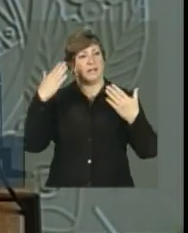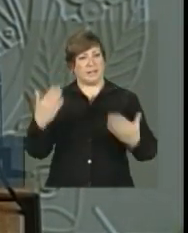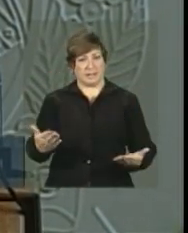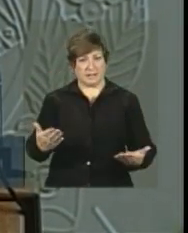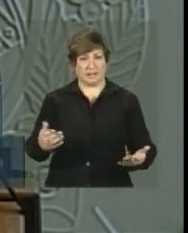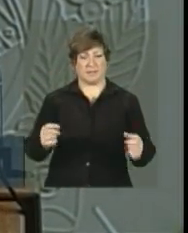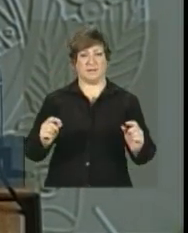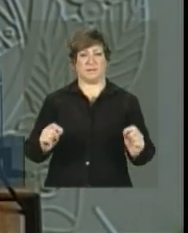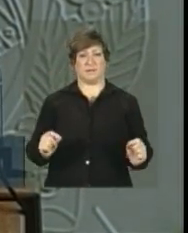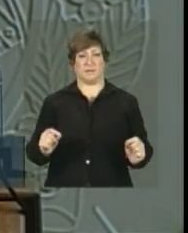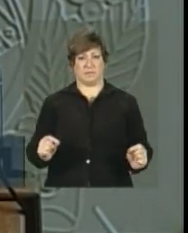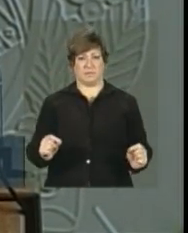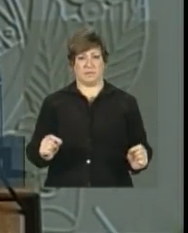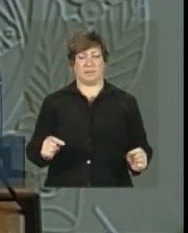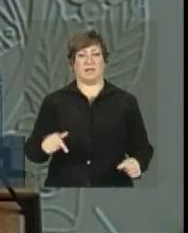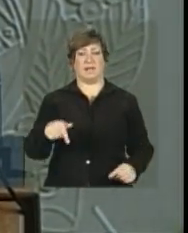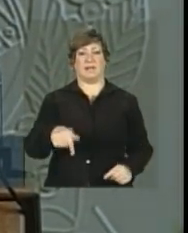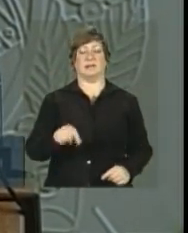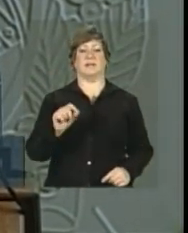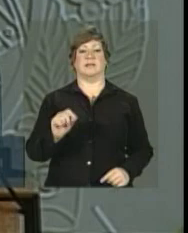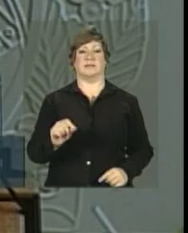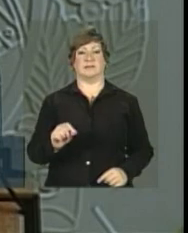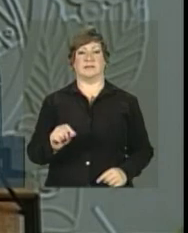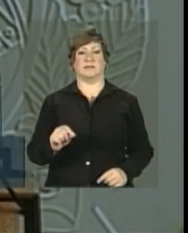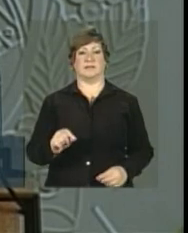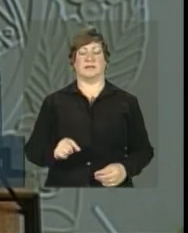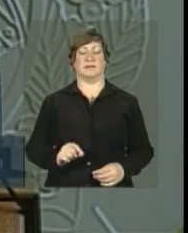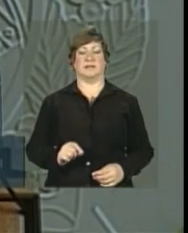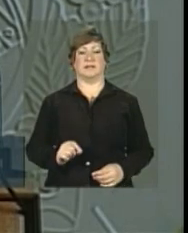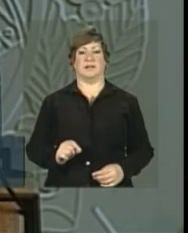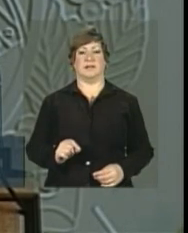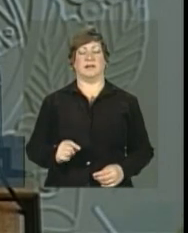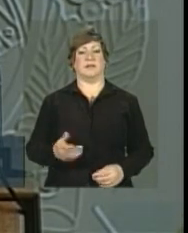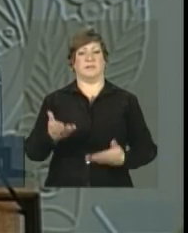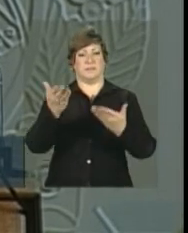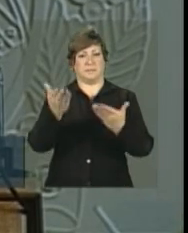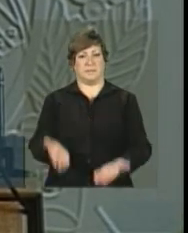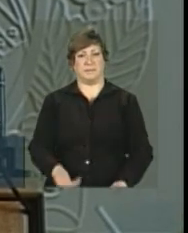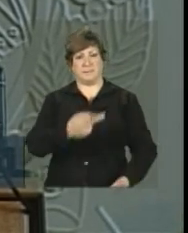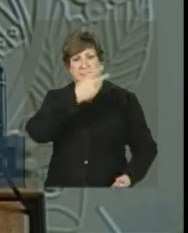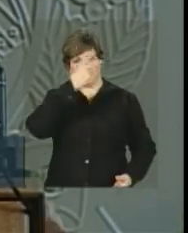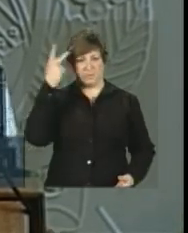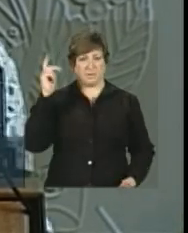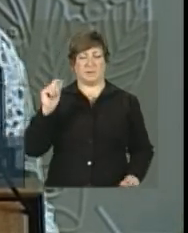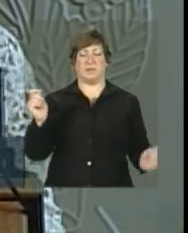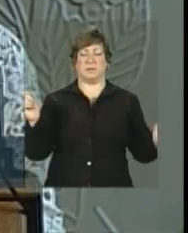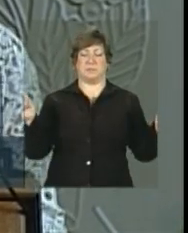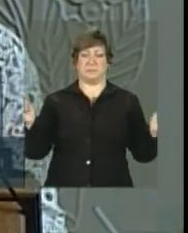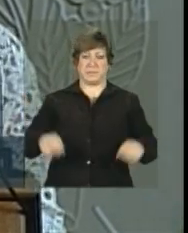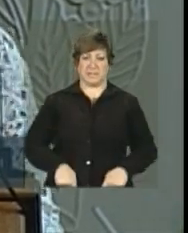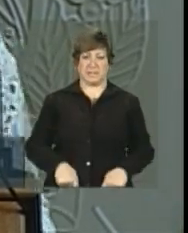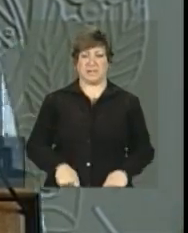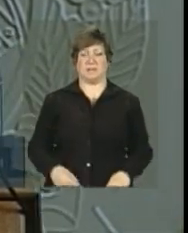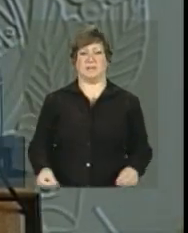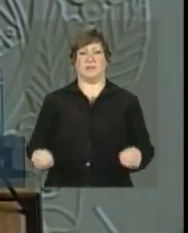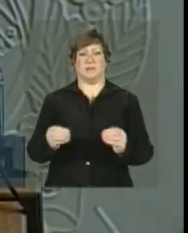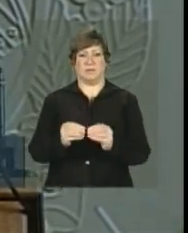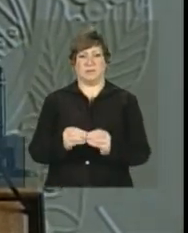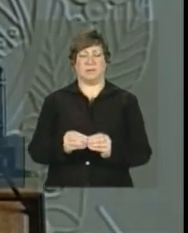a essa figura capaz de agregar, capaz de